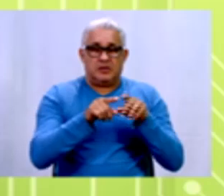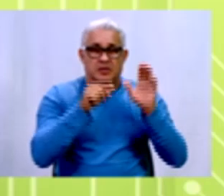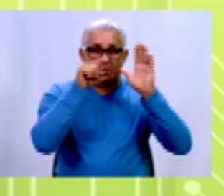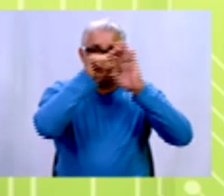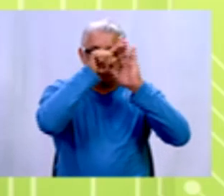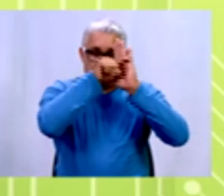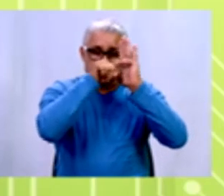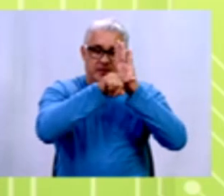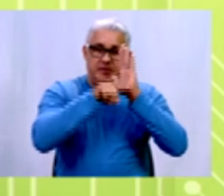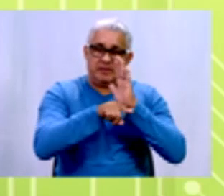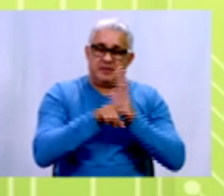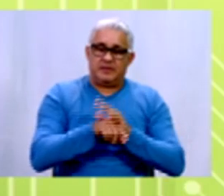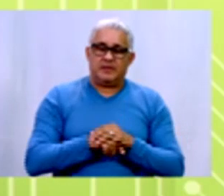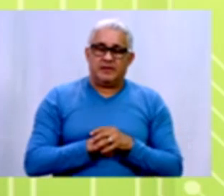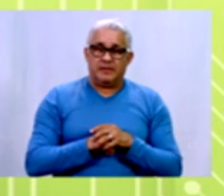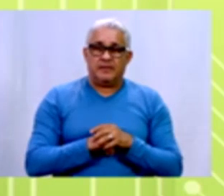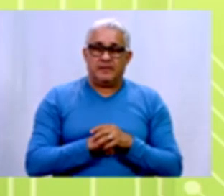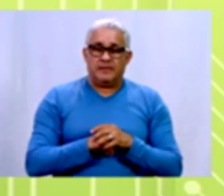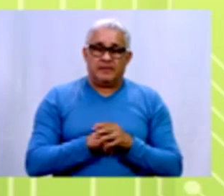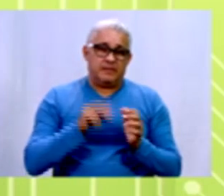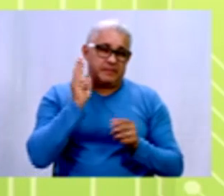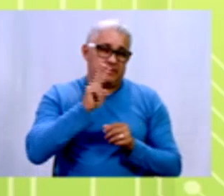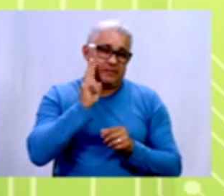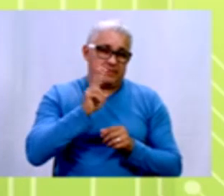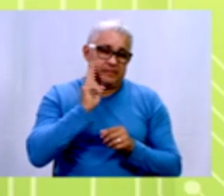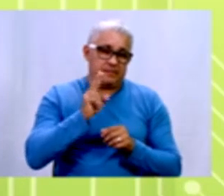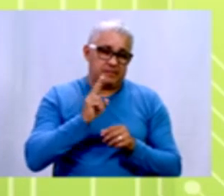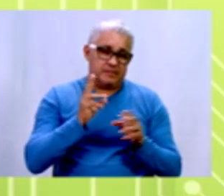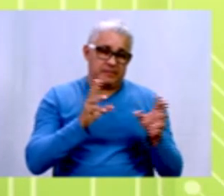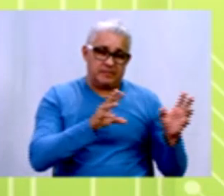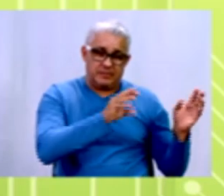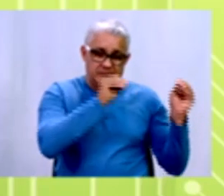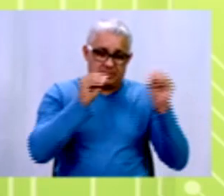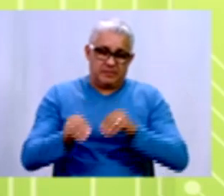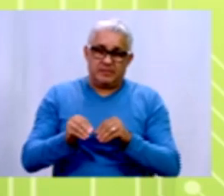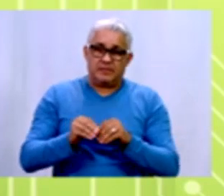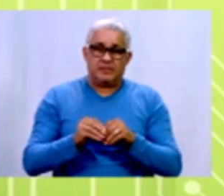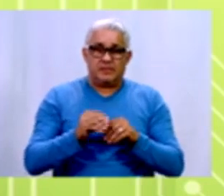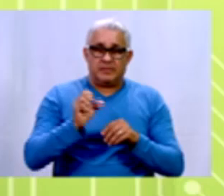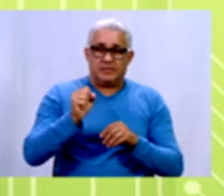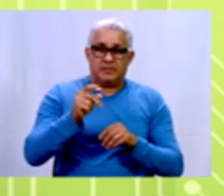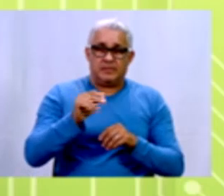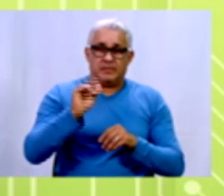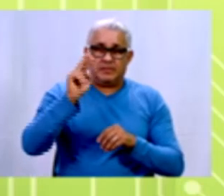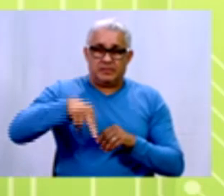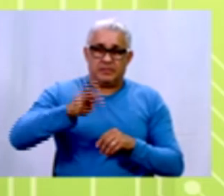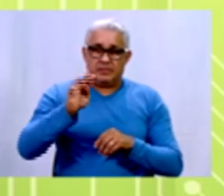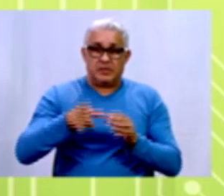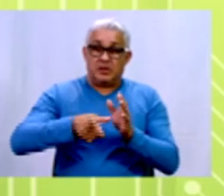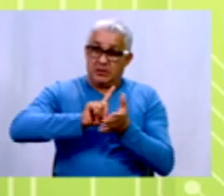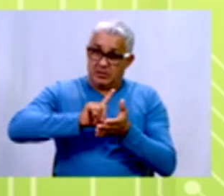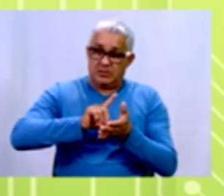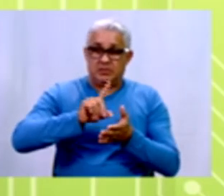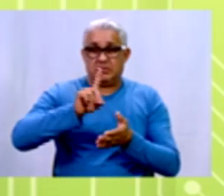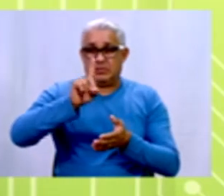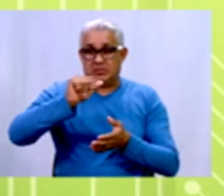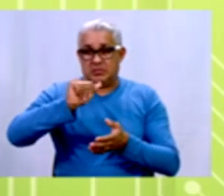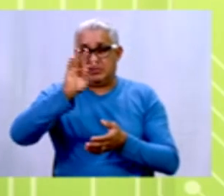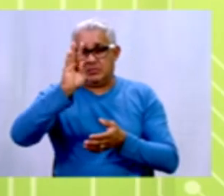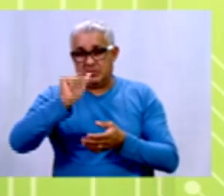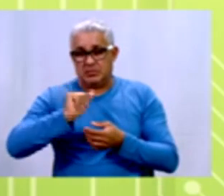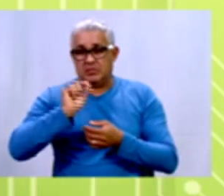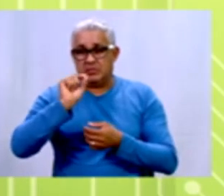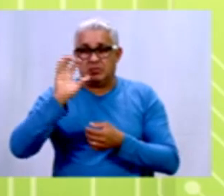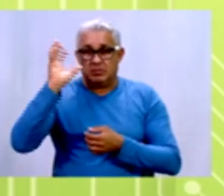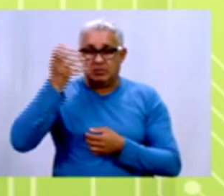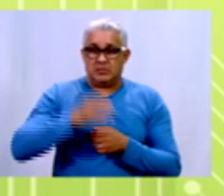requisitos as histórias que passaram do Product Backlog para o Sprint Backlog antes do prazo. Só que o que acontece?